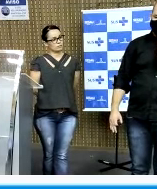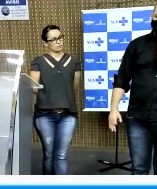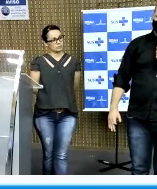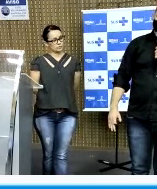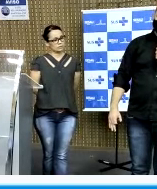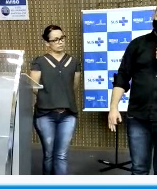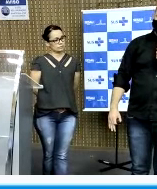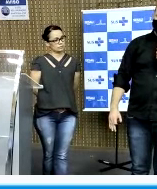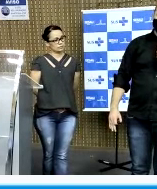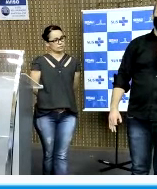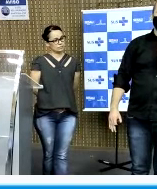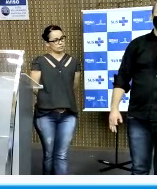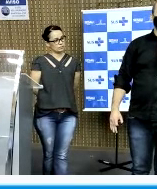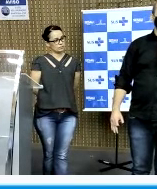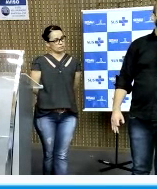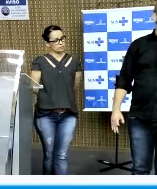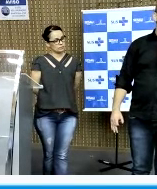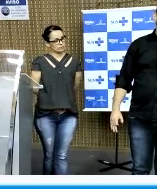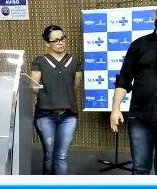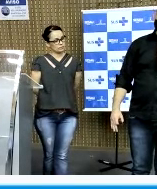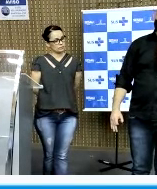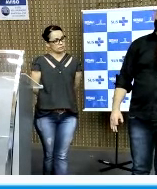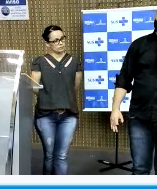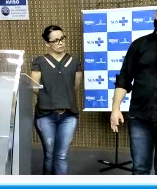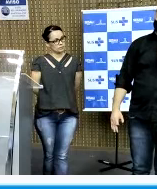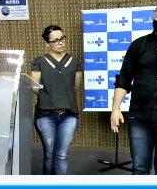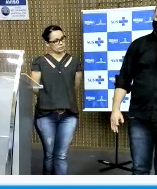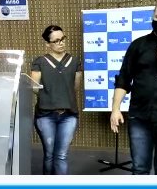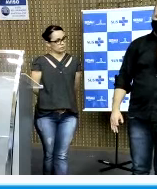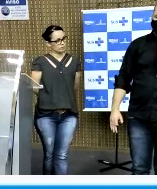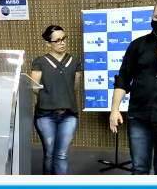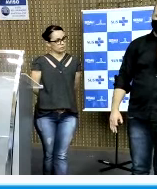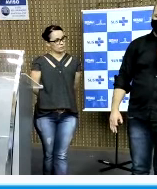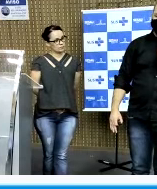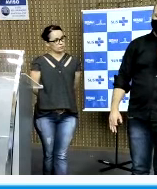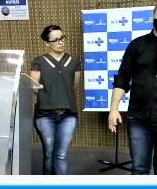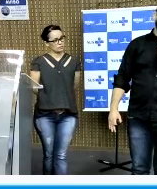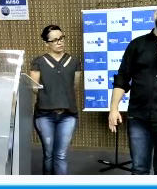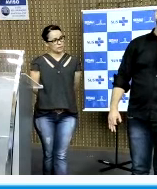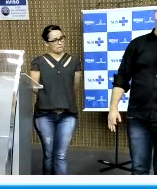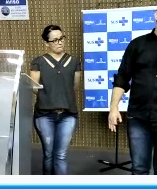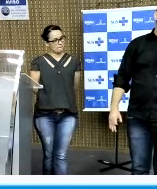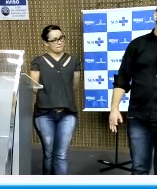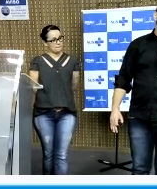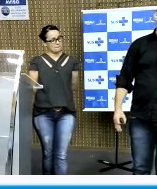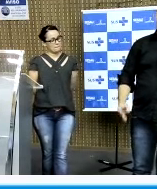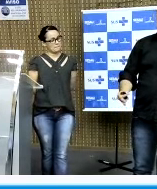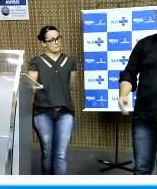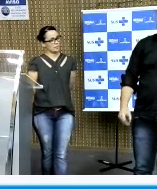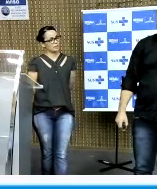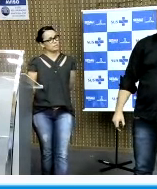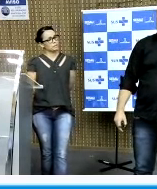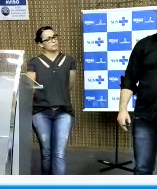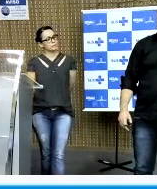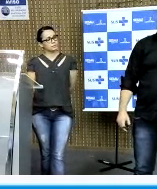acompanhados. 1.340 em 2021, no primeiro semestre, 78% estão acompanhados, tá?